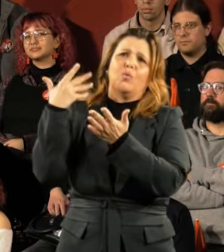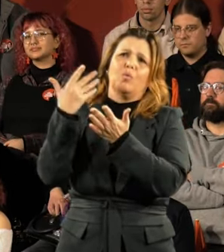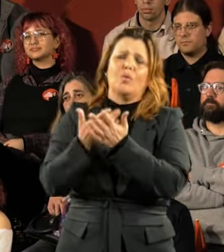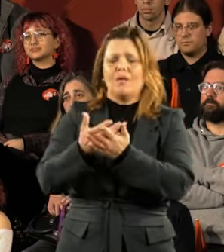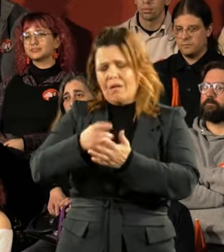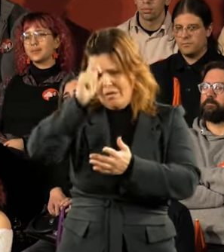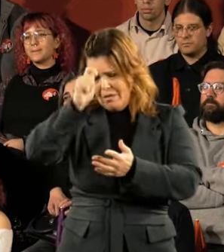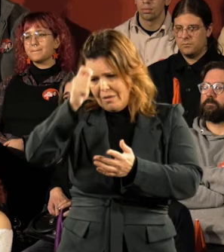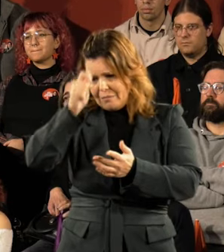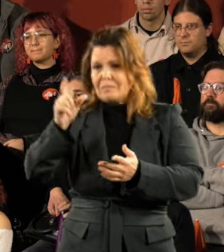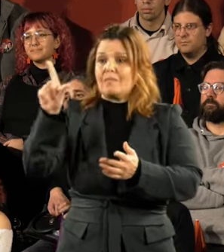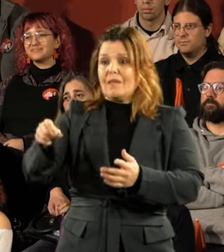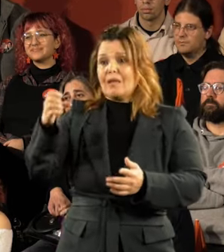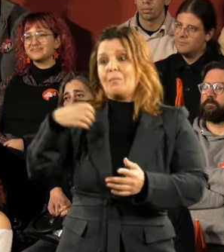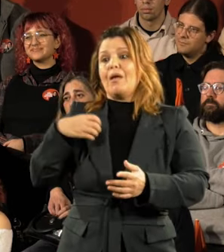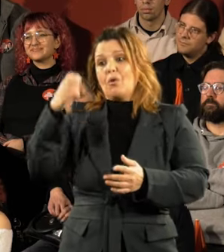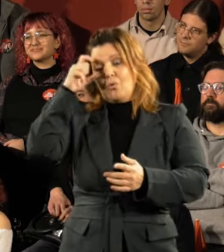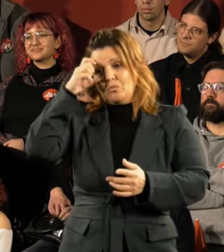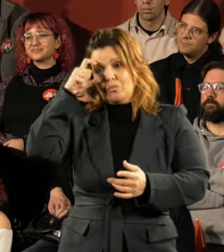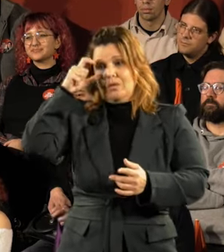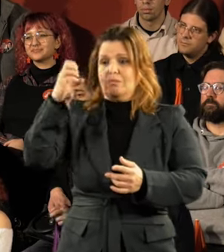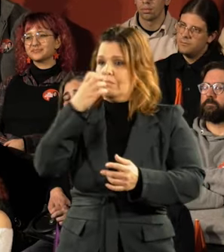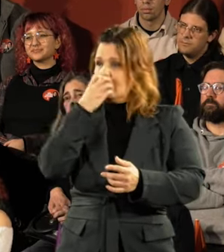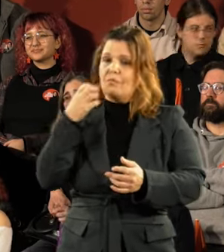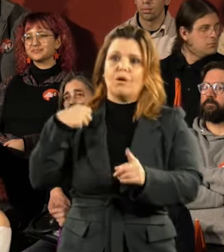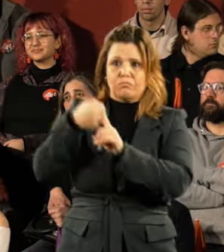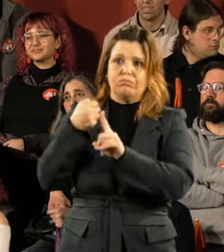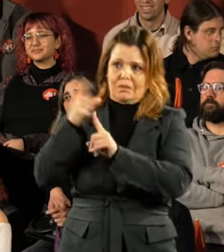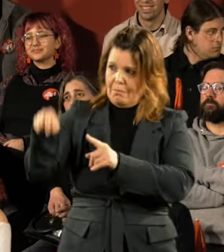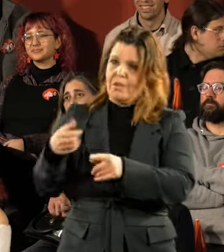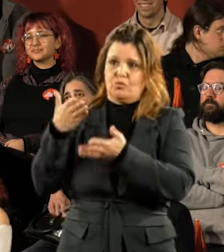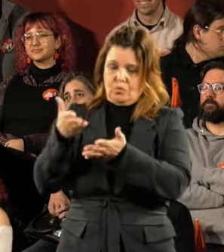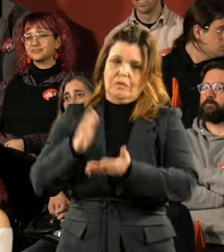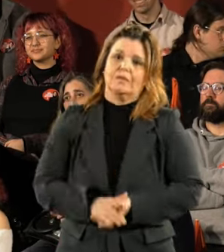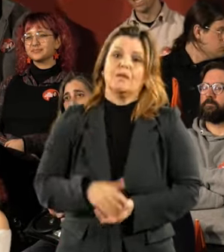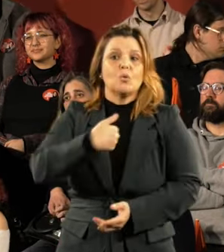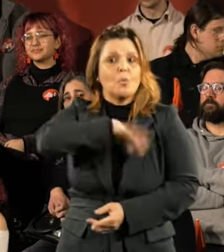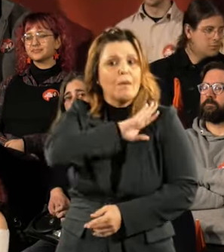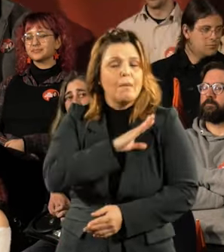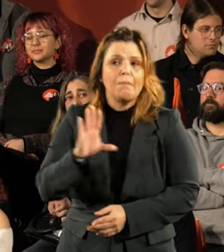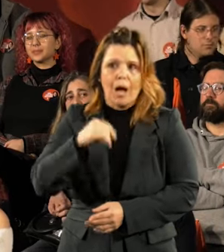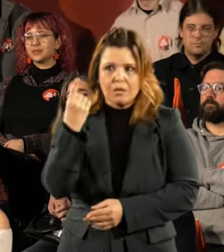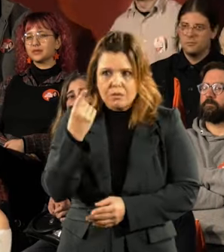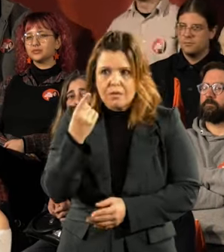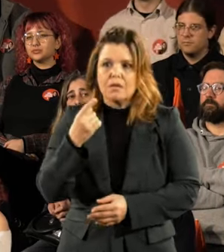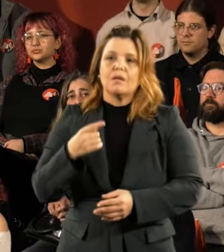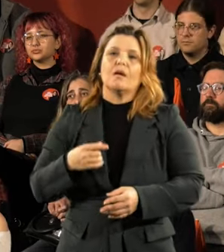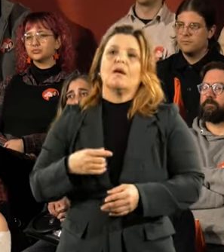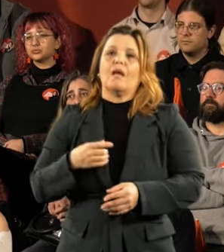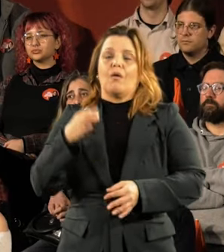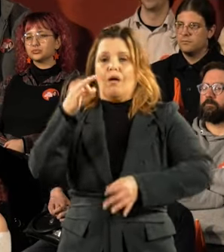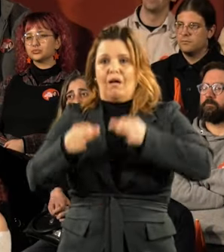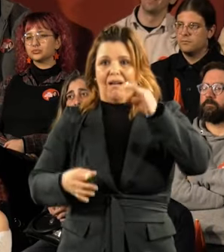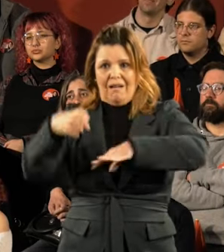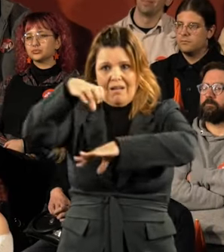bloco e o José Manuel poreza particularmente se tem batido em Coimbra temos ainda a adiada construção do Palácio da